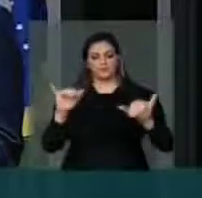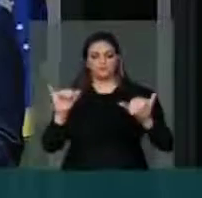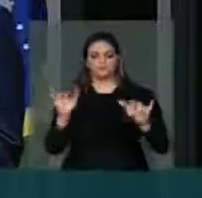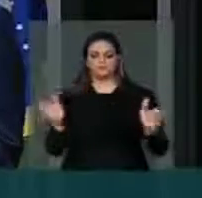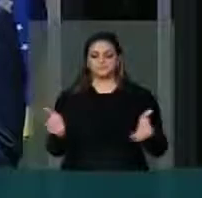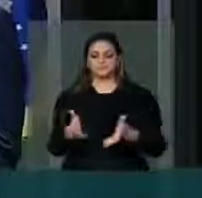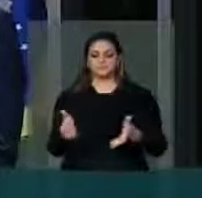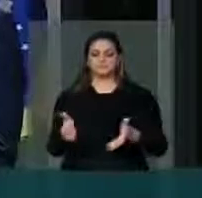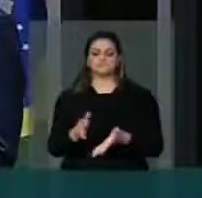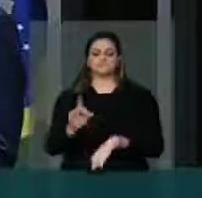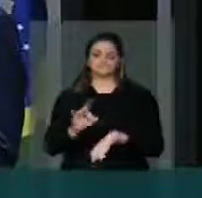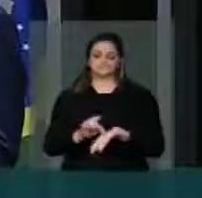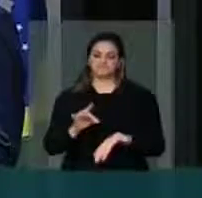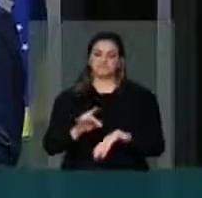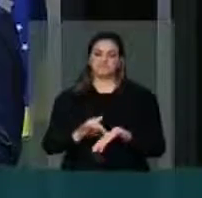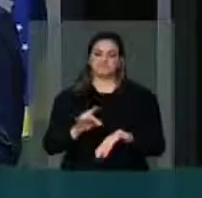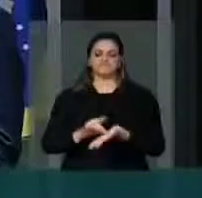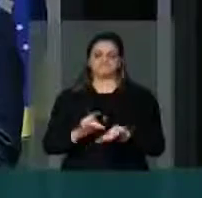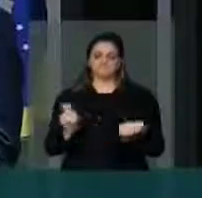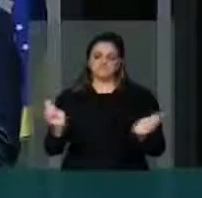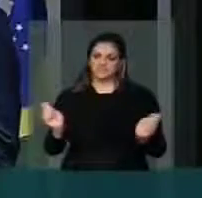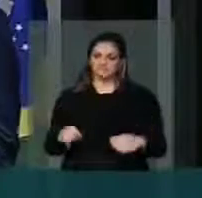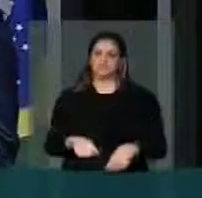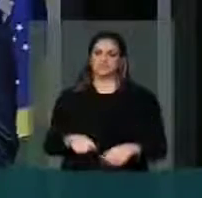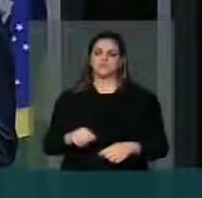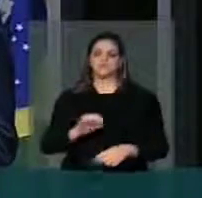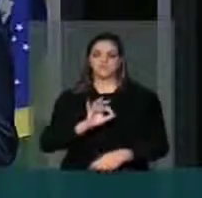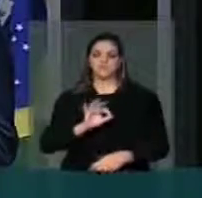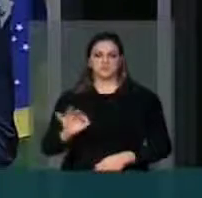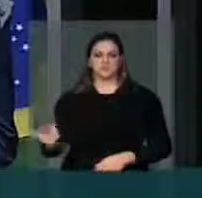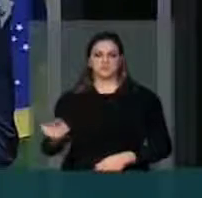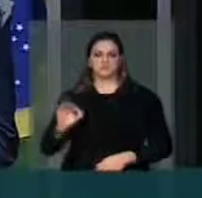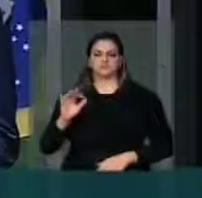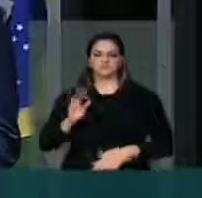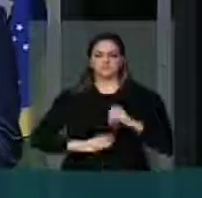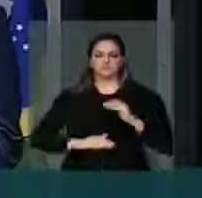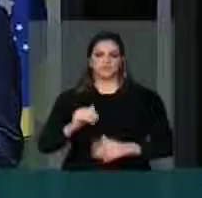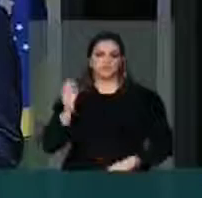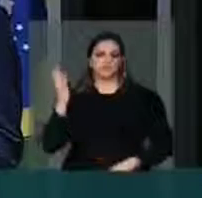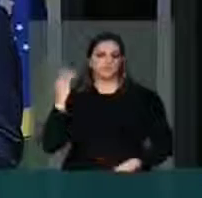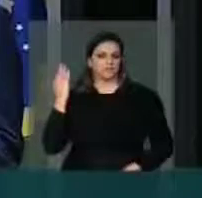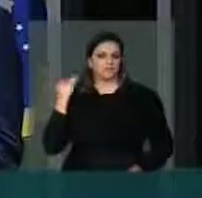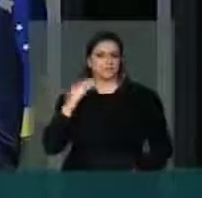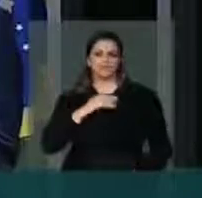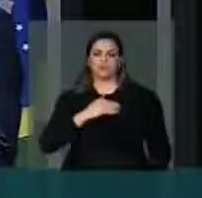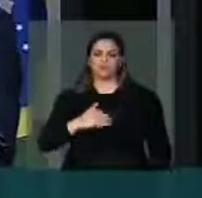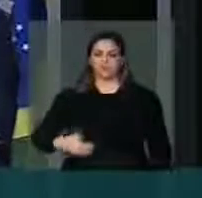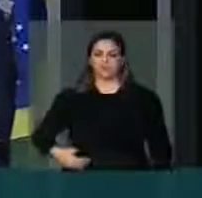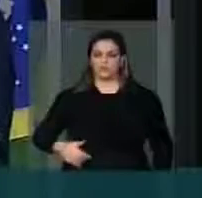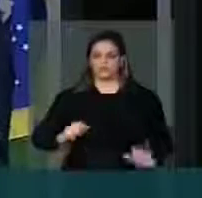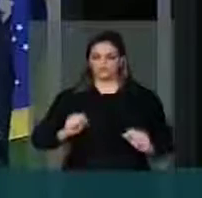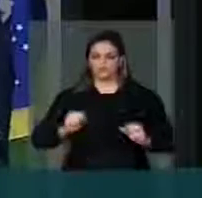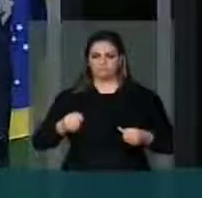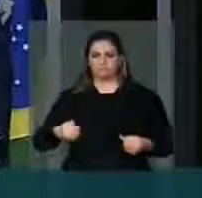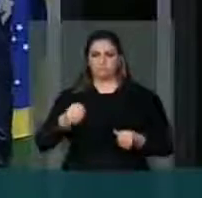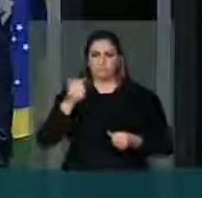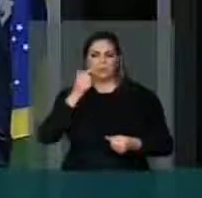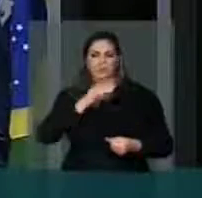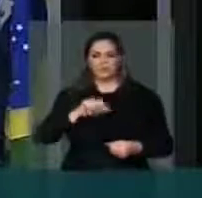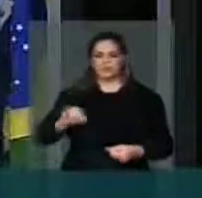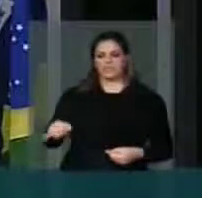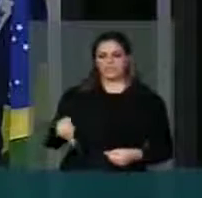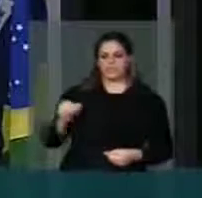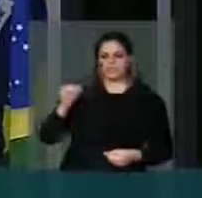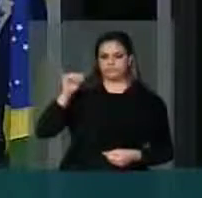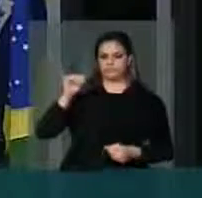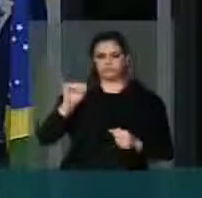o devido reconhecimento à competência e eficácia com que, na época, o governo enfrentou e controlou a inflação